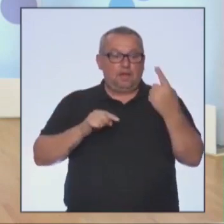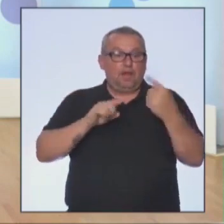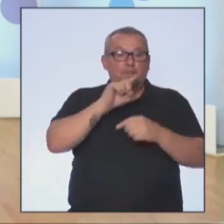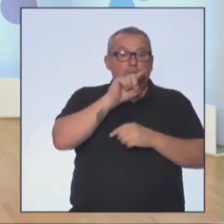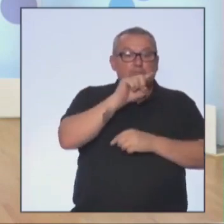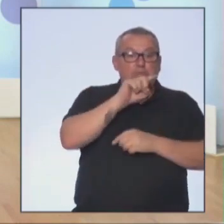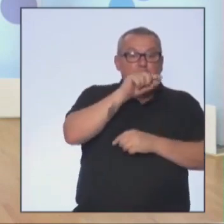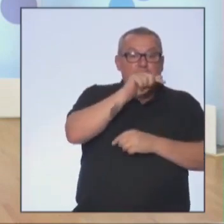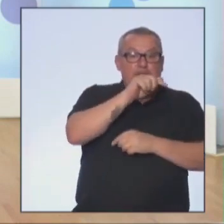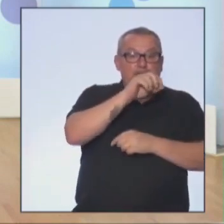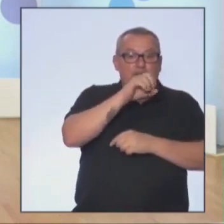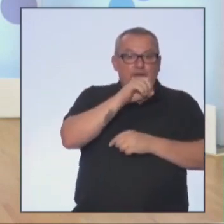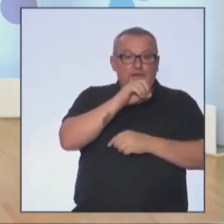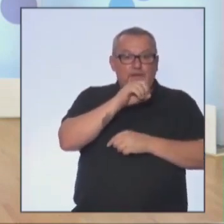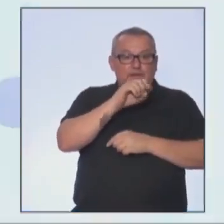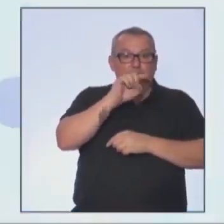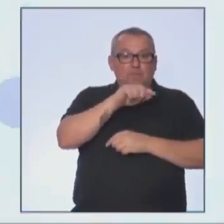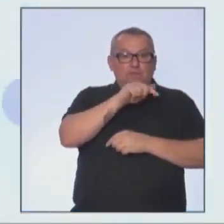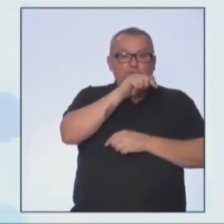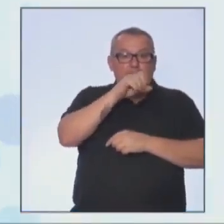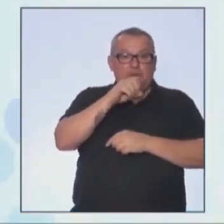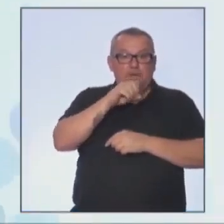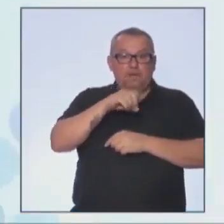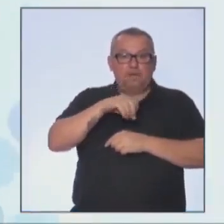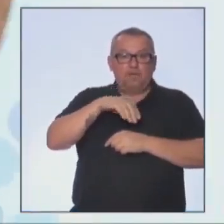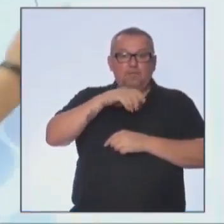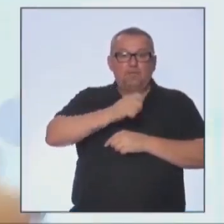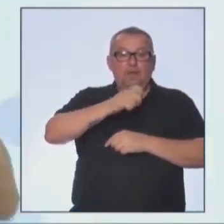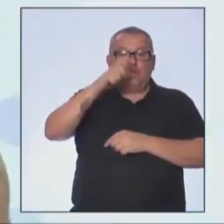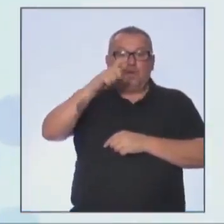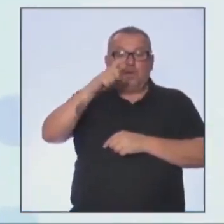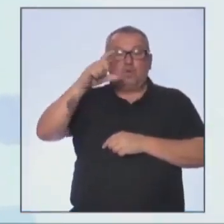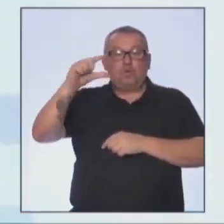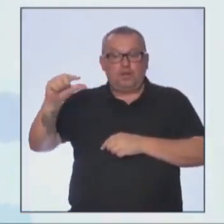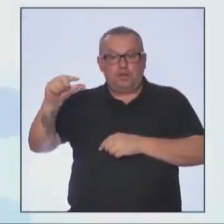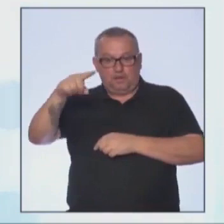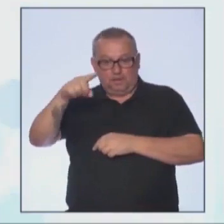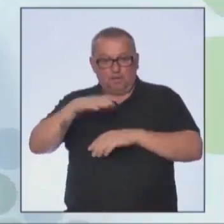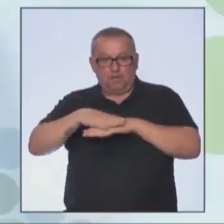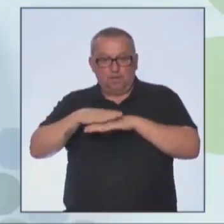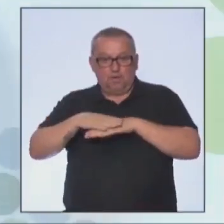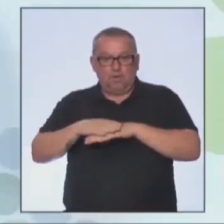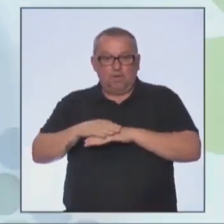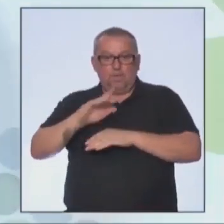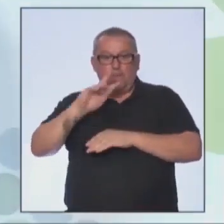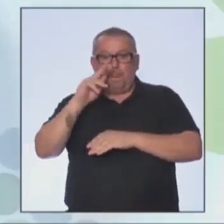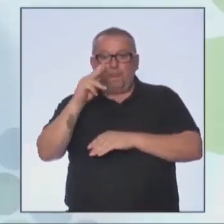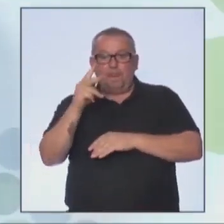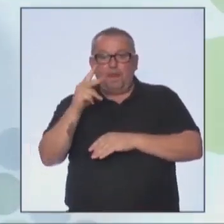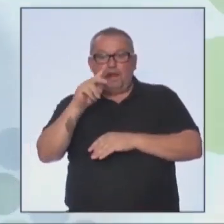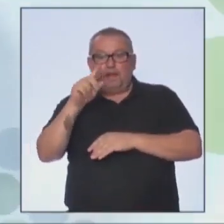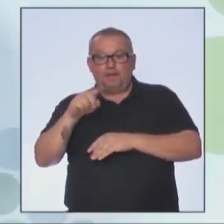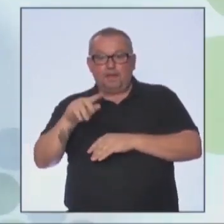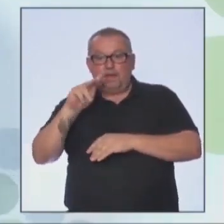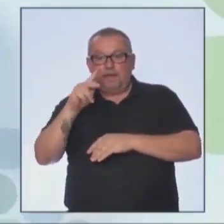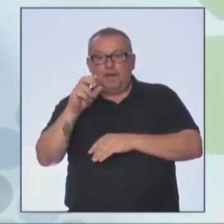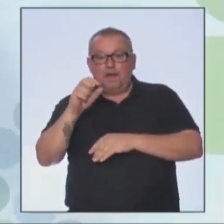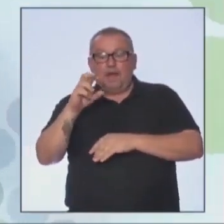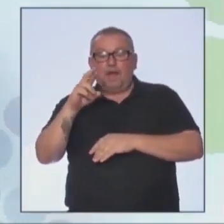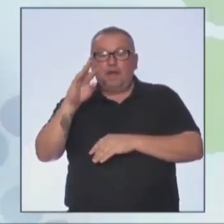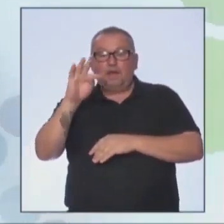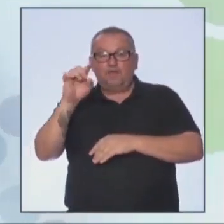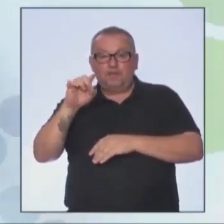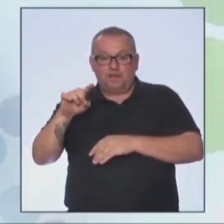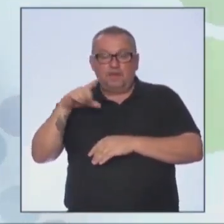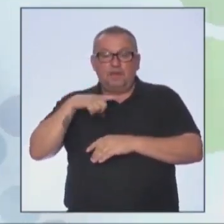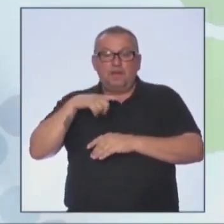Hz. Ou seja, esse aqui de 1.700 é bem maior do que aquele que está com o Francisco. Hertz é uma unidade de medida de